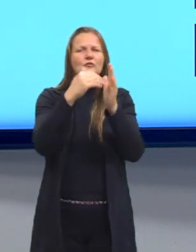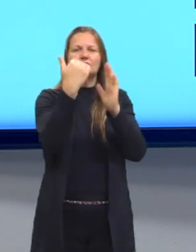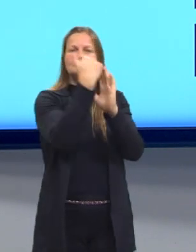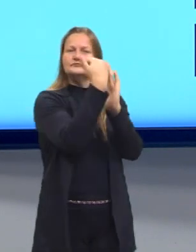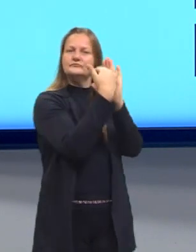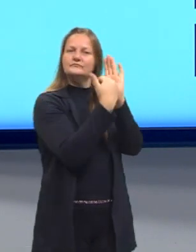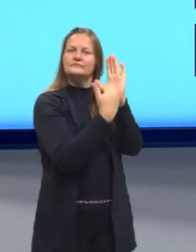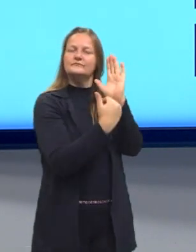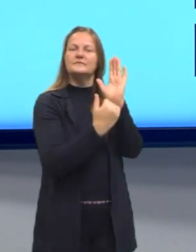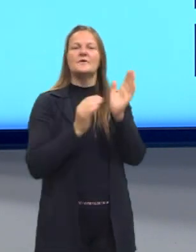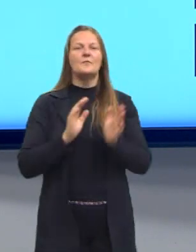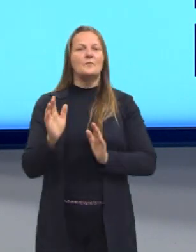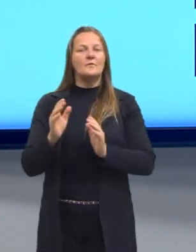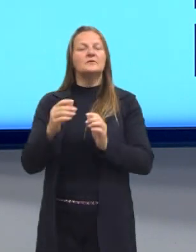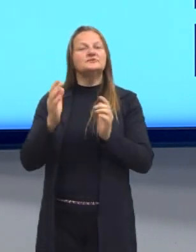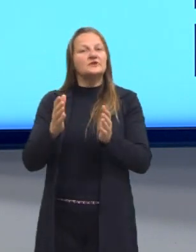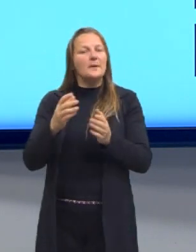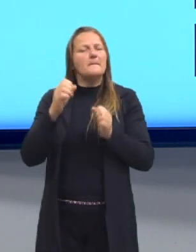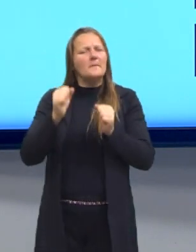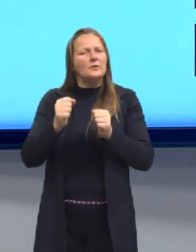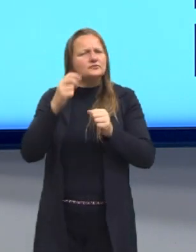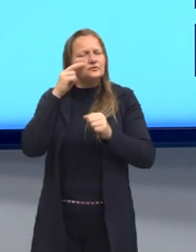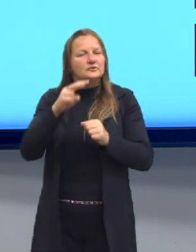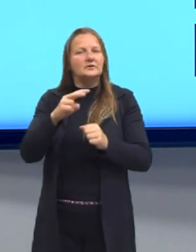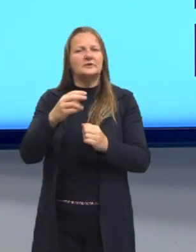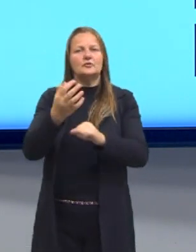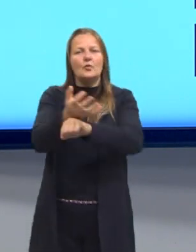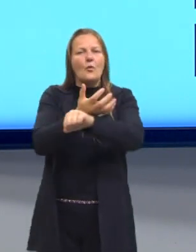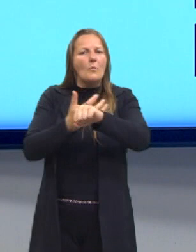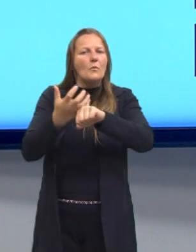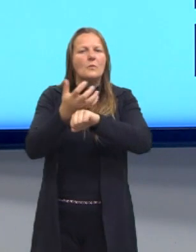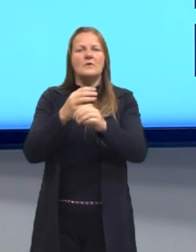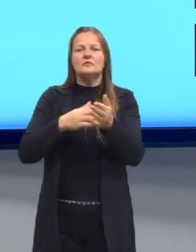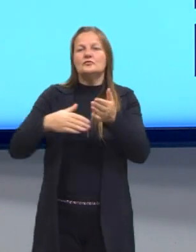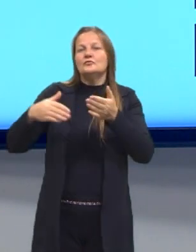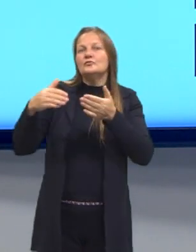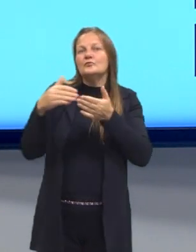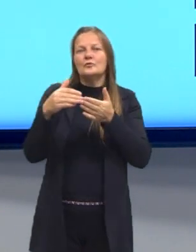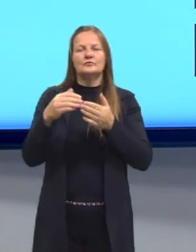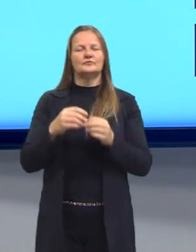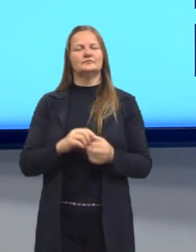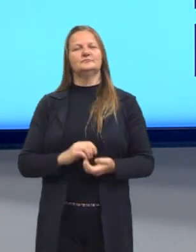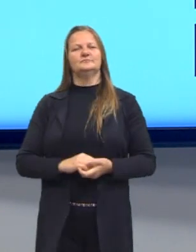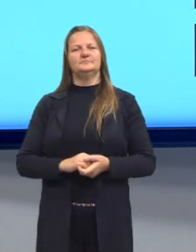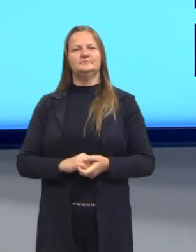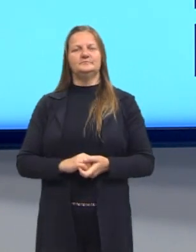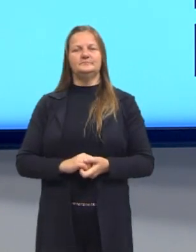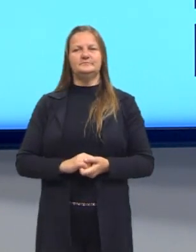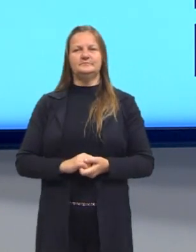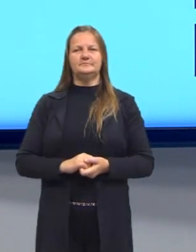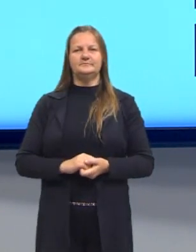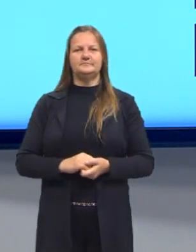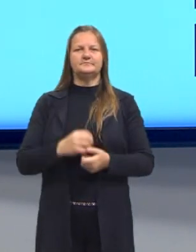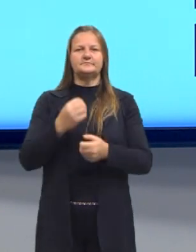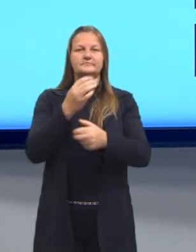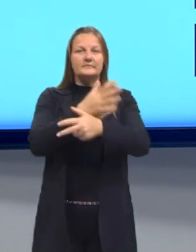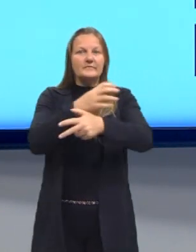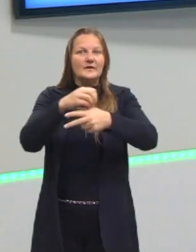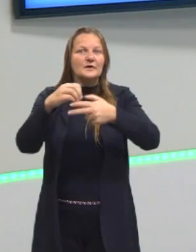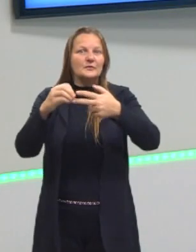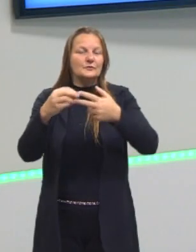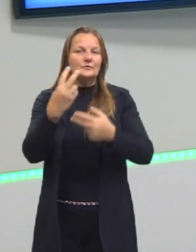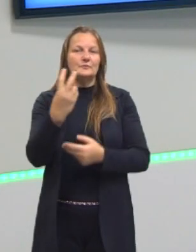vocês têm acesso às aulas que já estão disponíveis lá no YouTube de todos os componentes do Pré Enem 2022